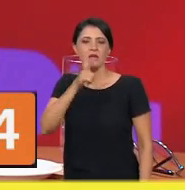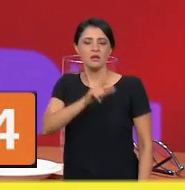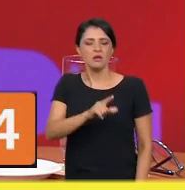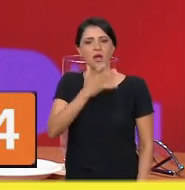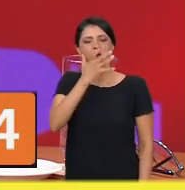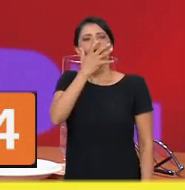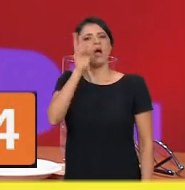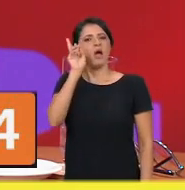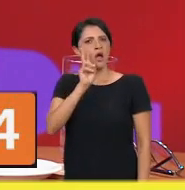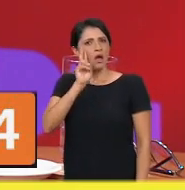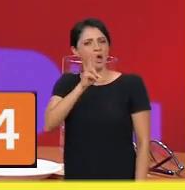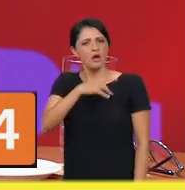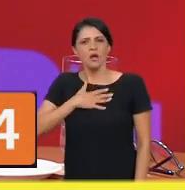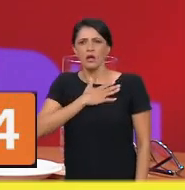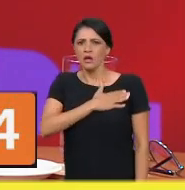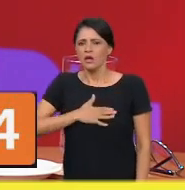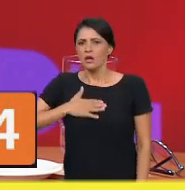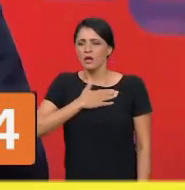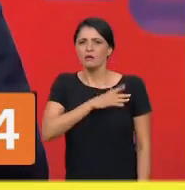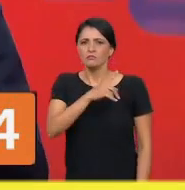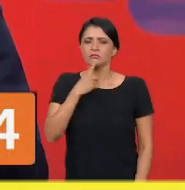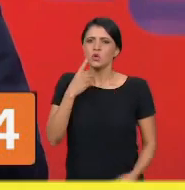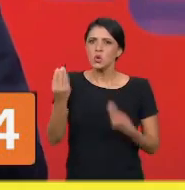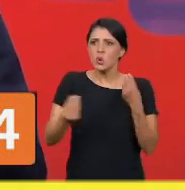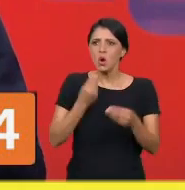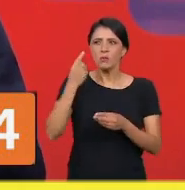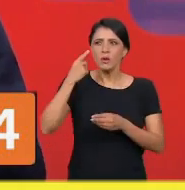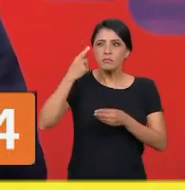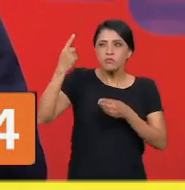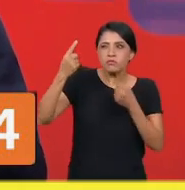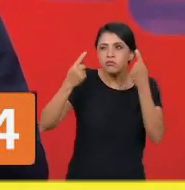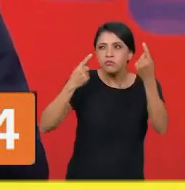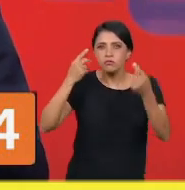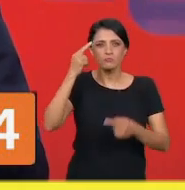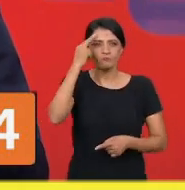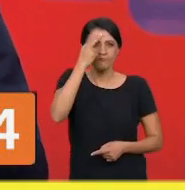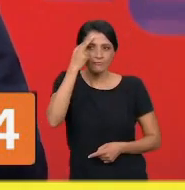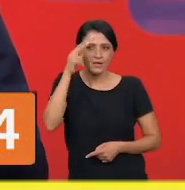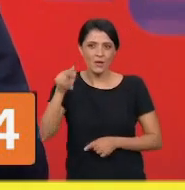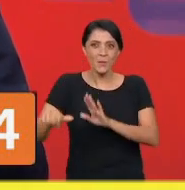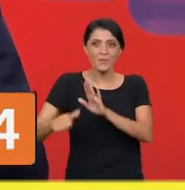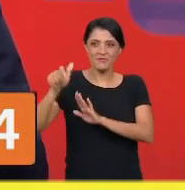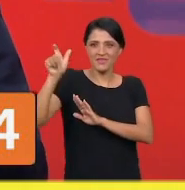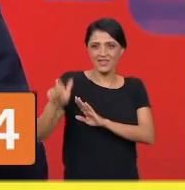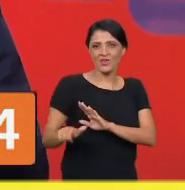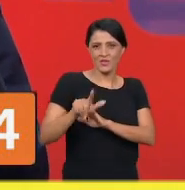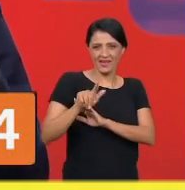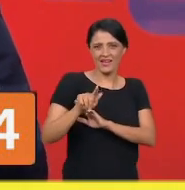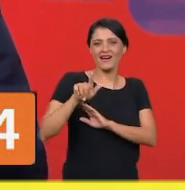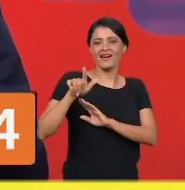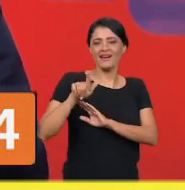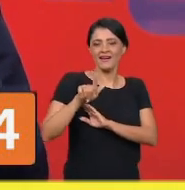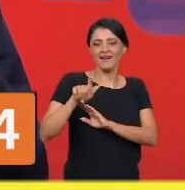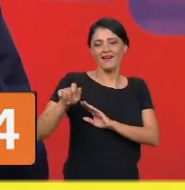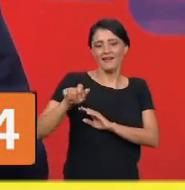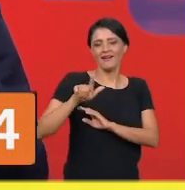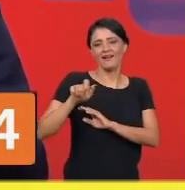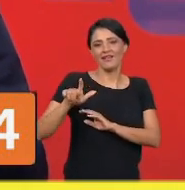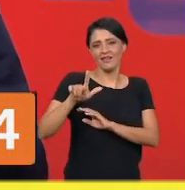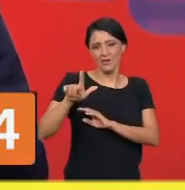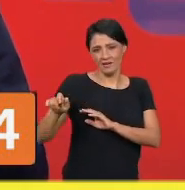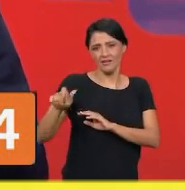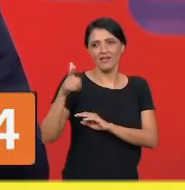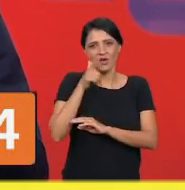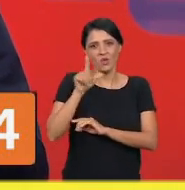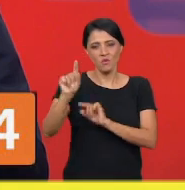eles intuíam algumas coisas também, né? O Galileu foi um dos primeiros também a conseguir aperfeiçoar telescópios e